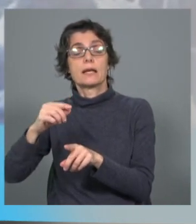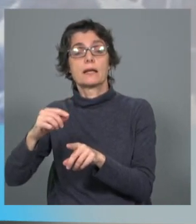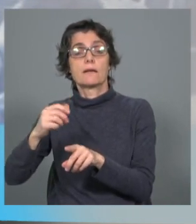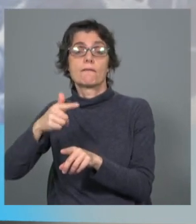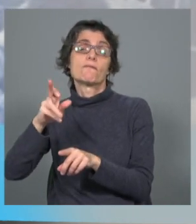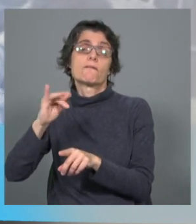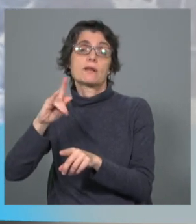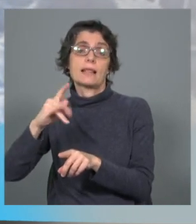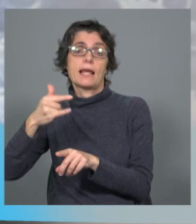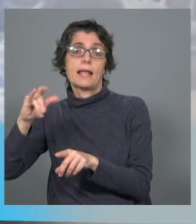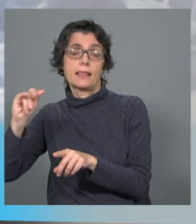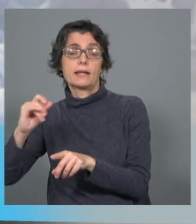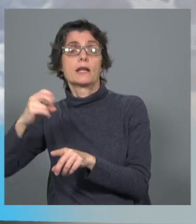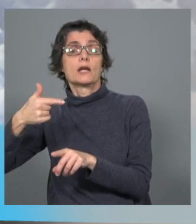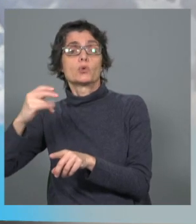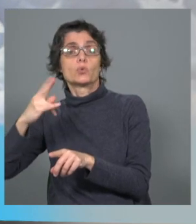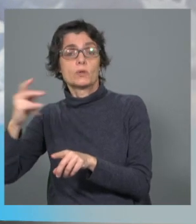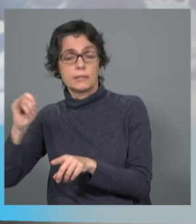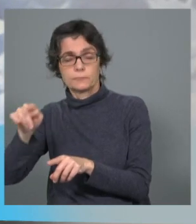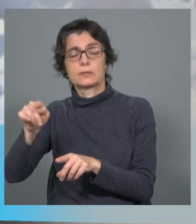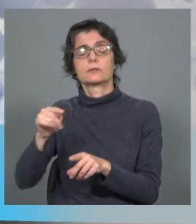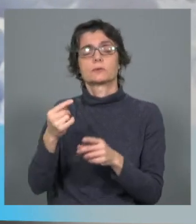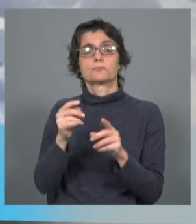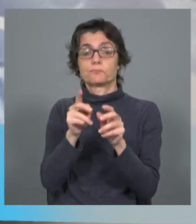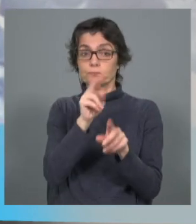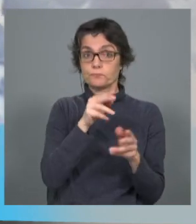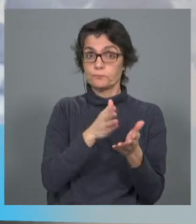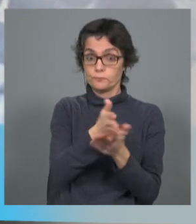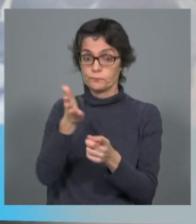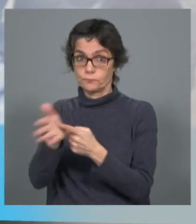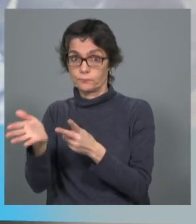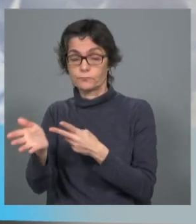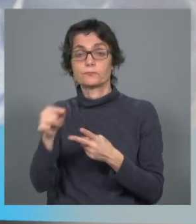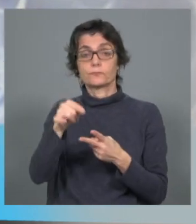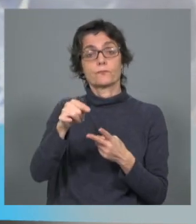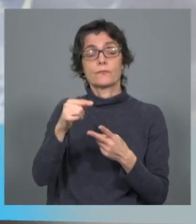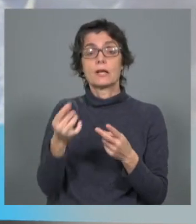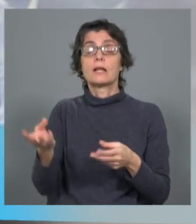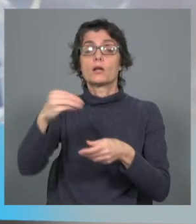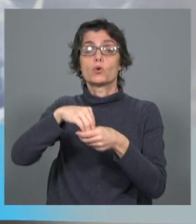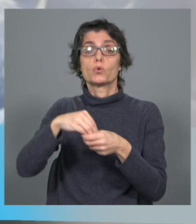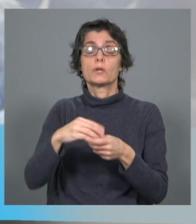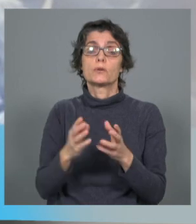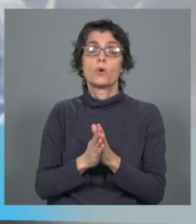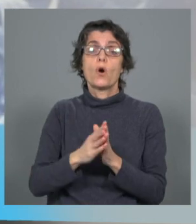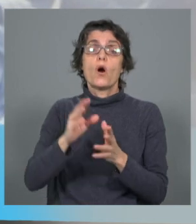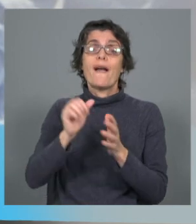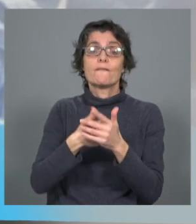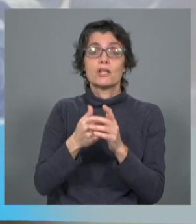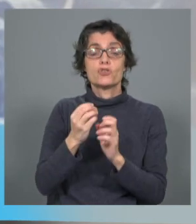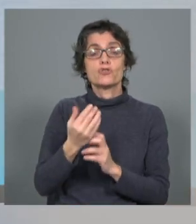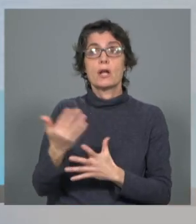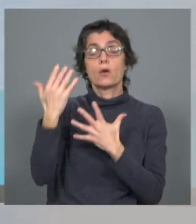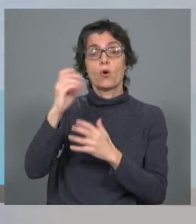desse património, mas eu acho que é incontornável e tem que lá estar dentro, que é a Evangelii Gaudium, não é? Só para falar nestes três